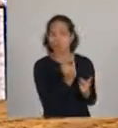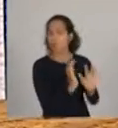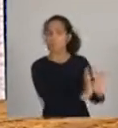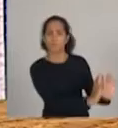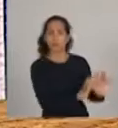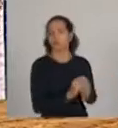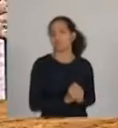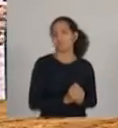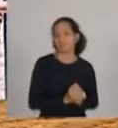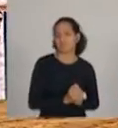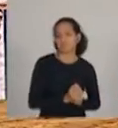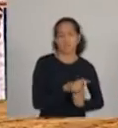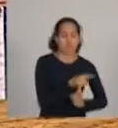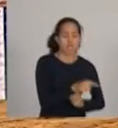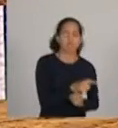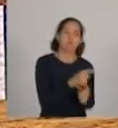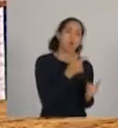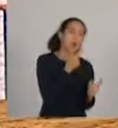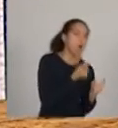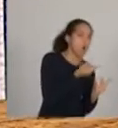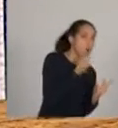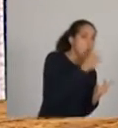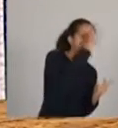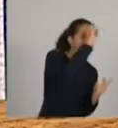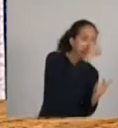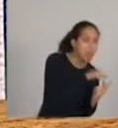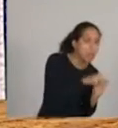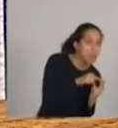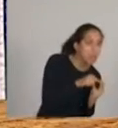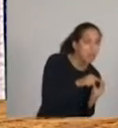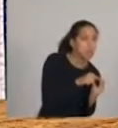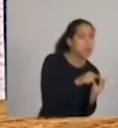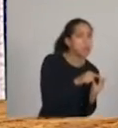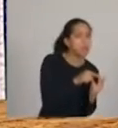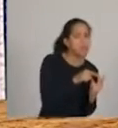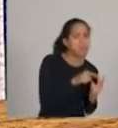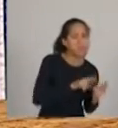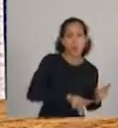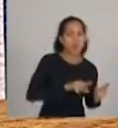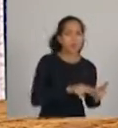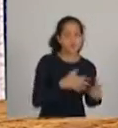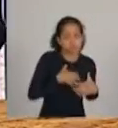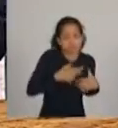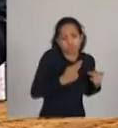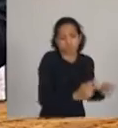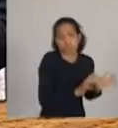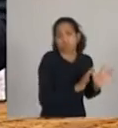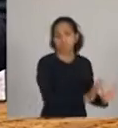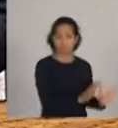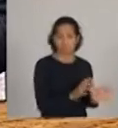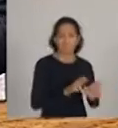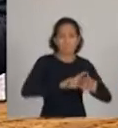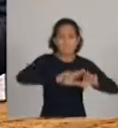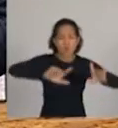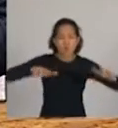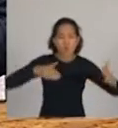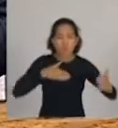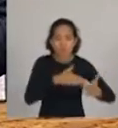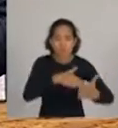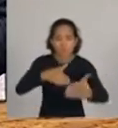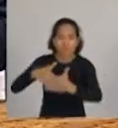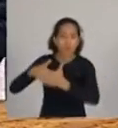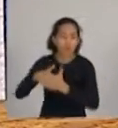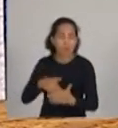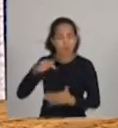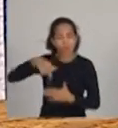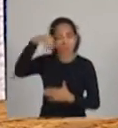orientação sexual não se aprende. Então, assim, há uma infinidade de barreiras, no caso das